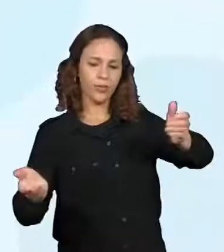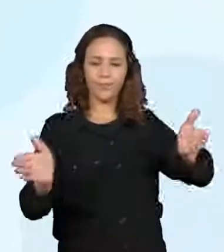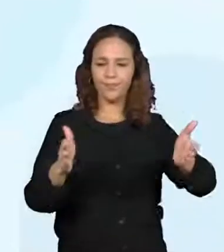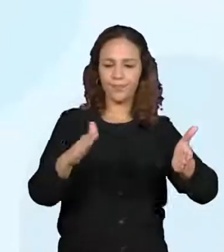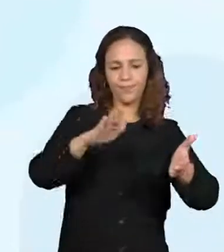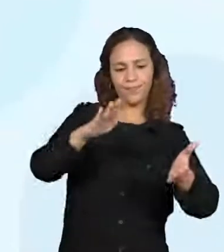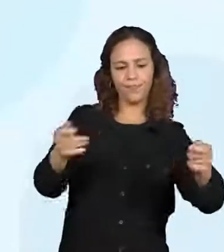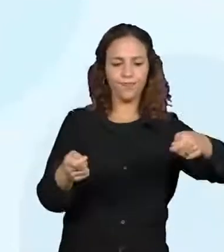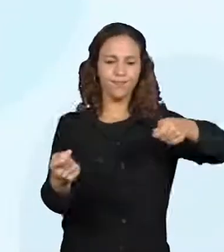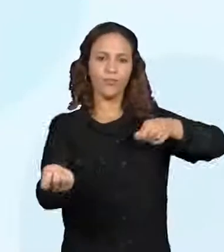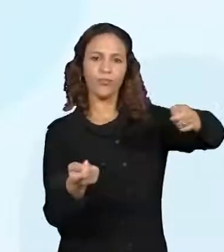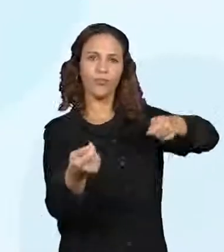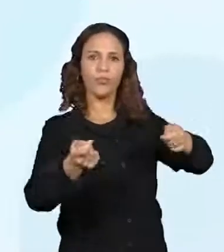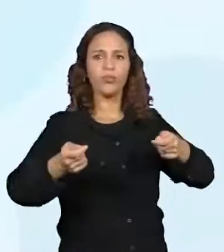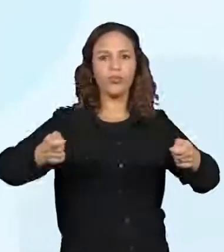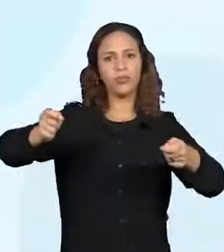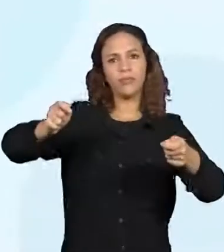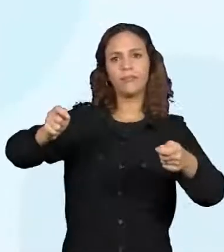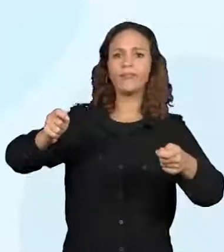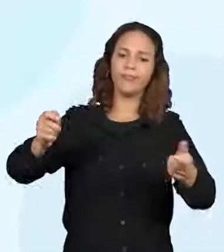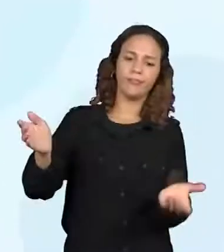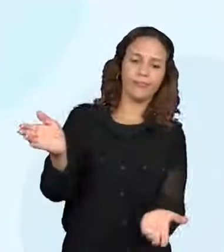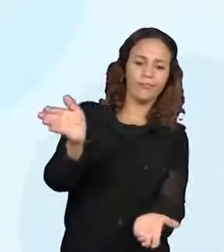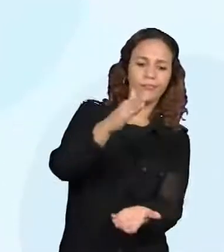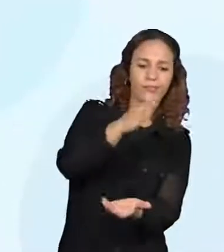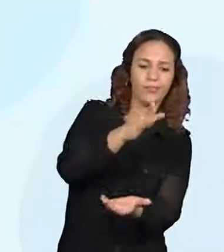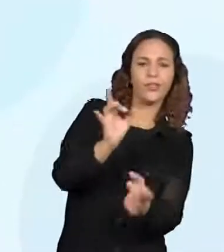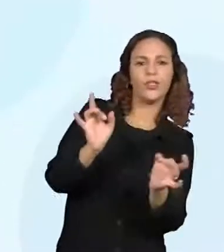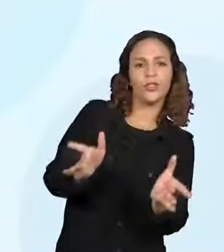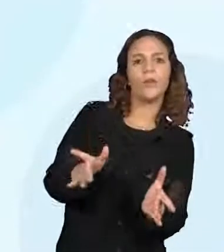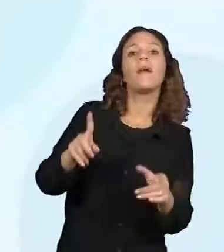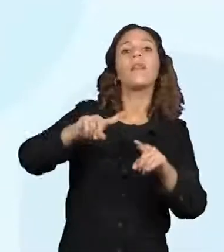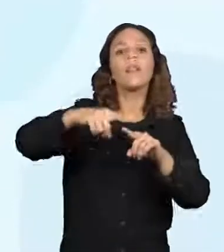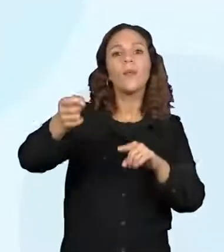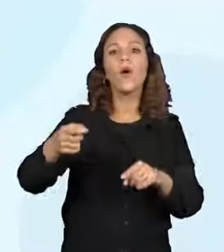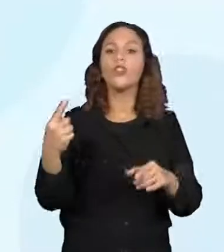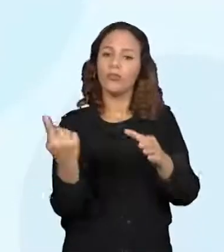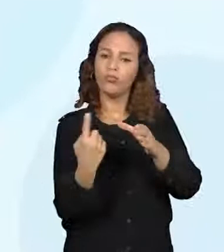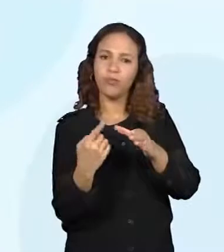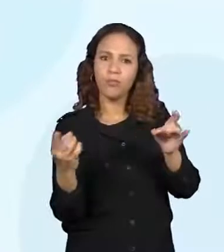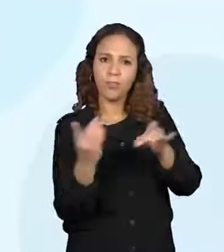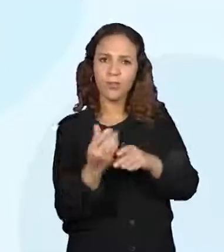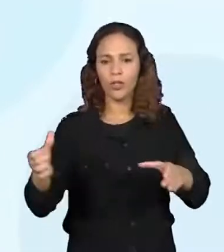propriamente na receita, mas também são ingredientes importantes para o preparo.